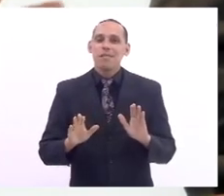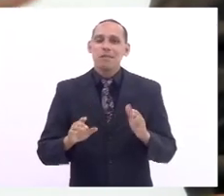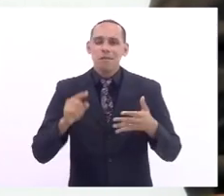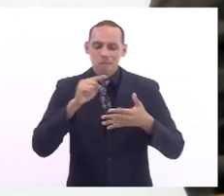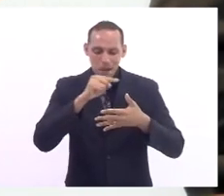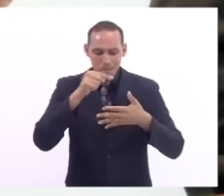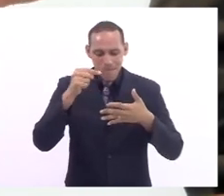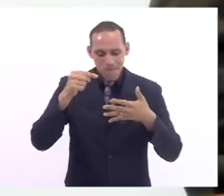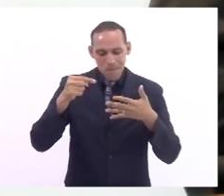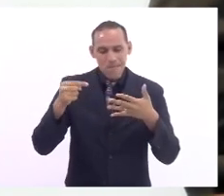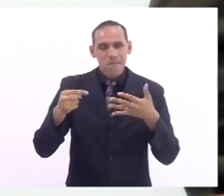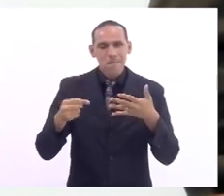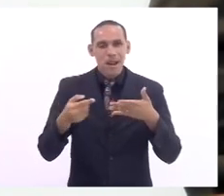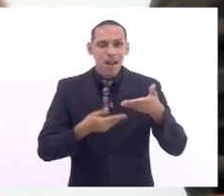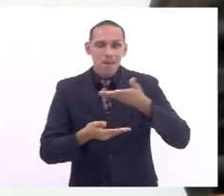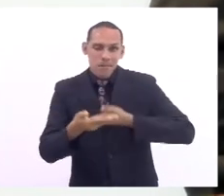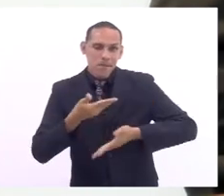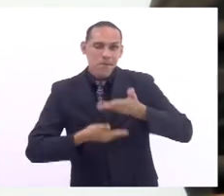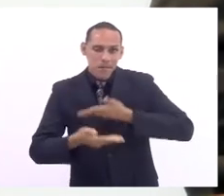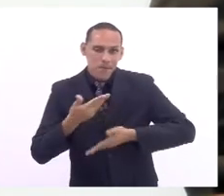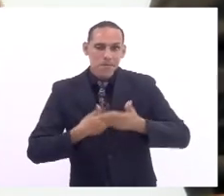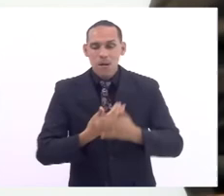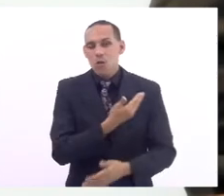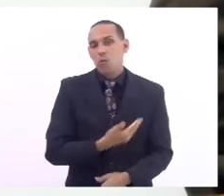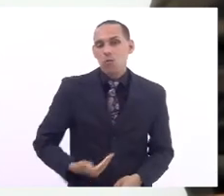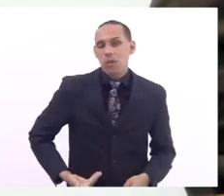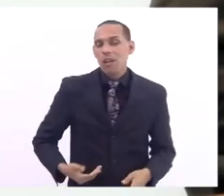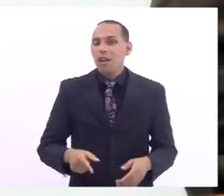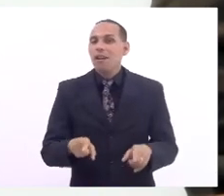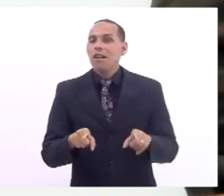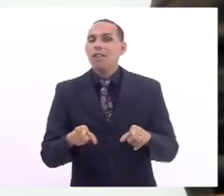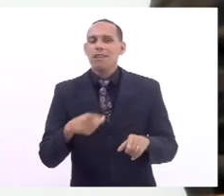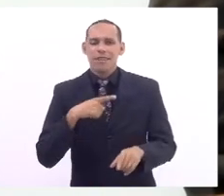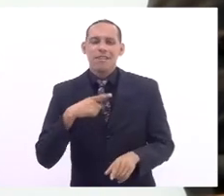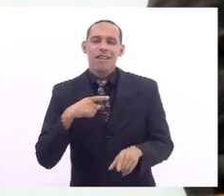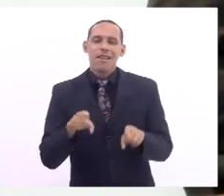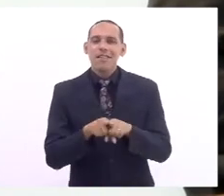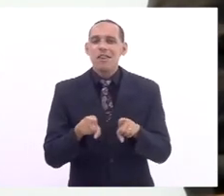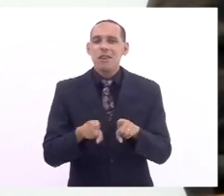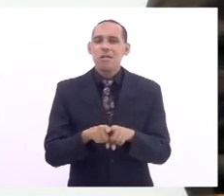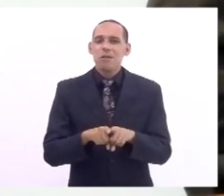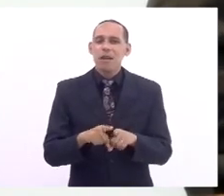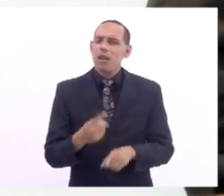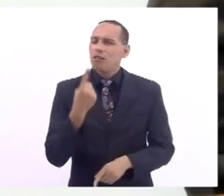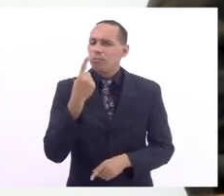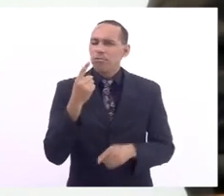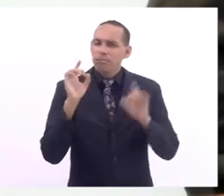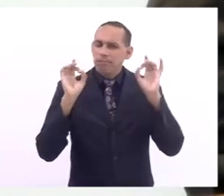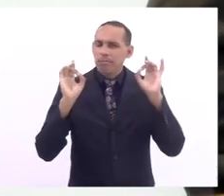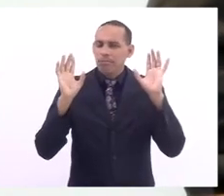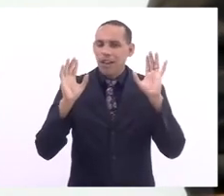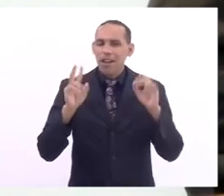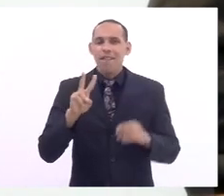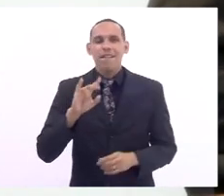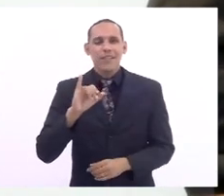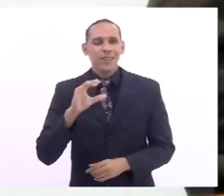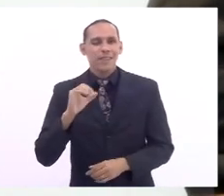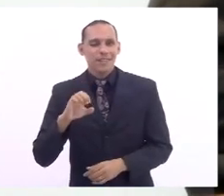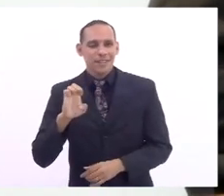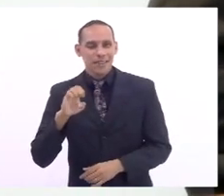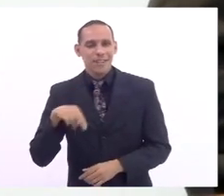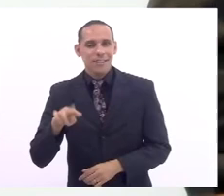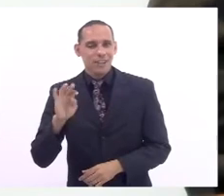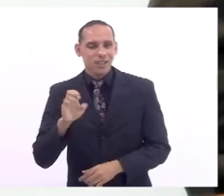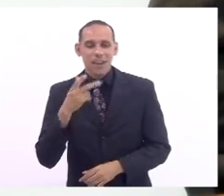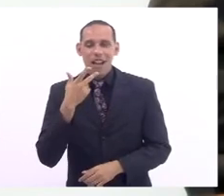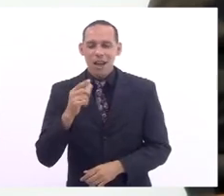várias interações públicas que a gente teve Eu também queria destacar o papel com a casa teve que bom que o Vicente pode